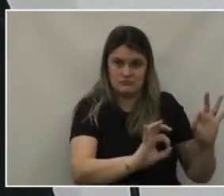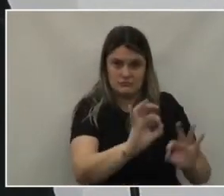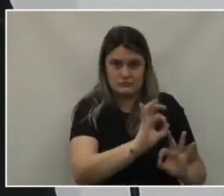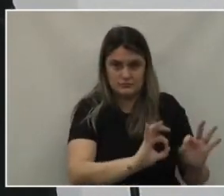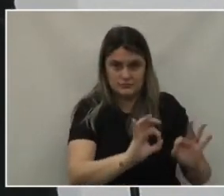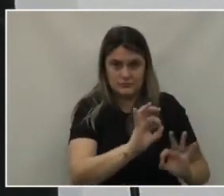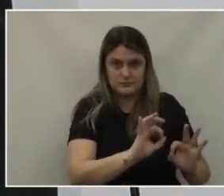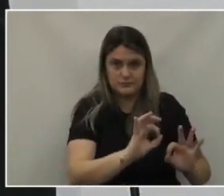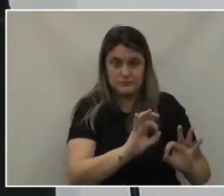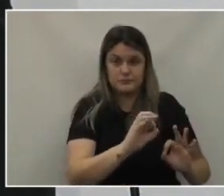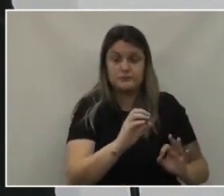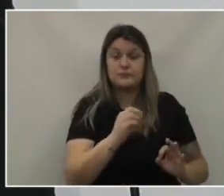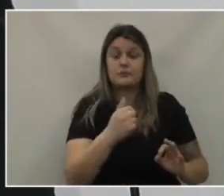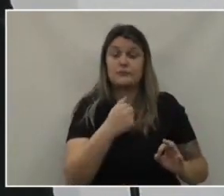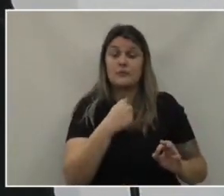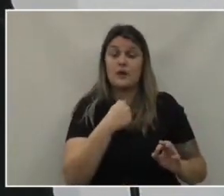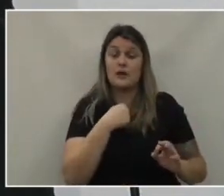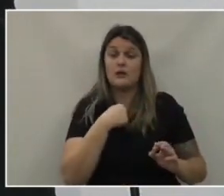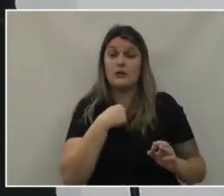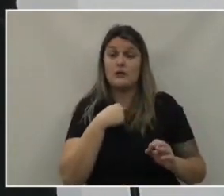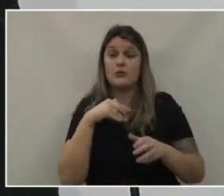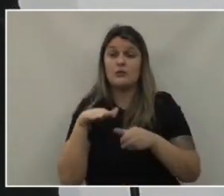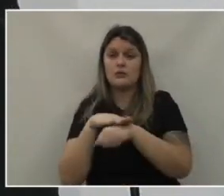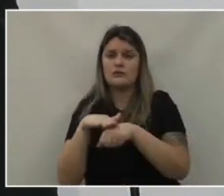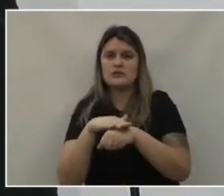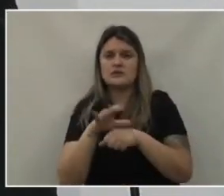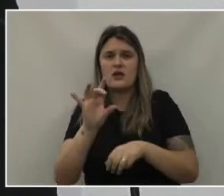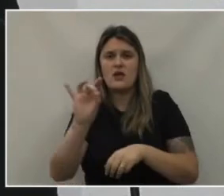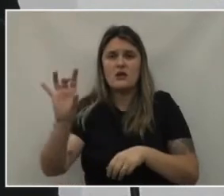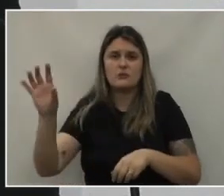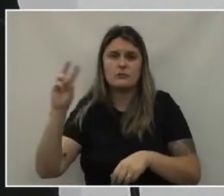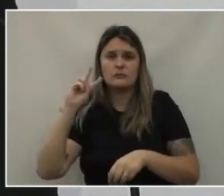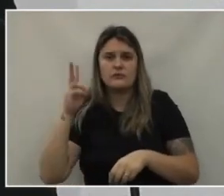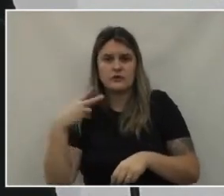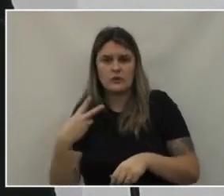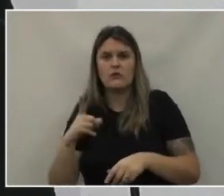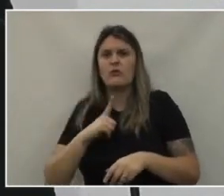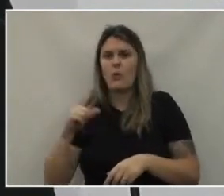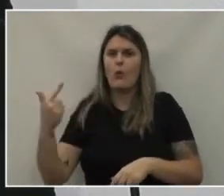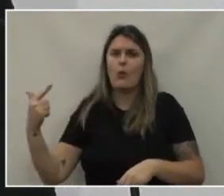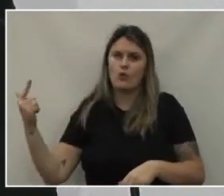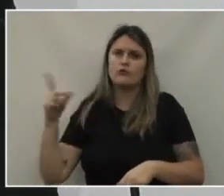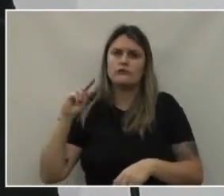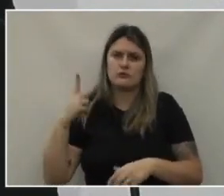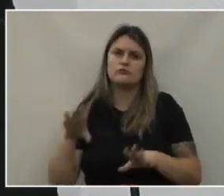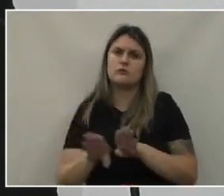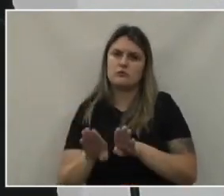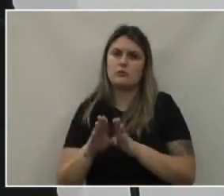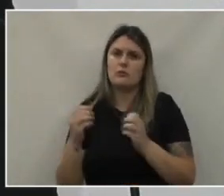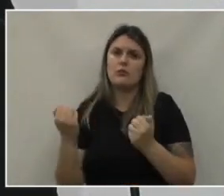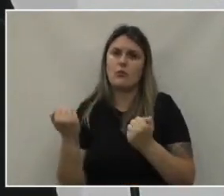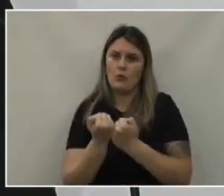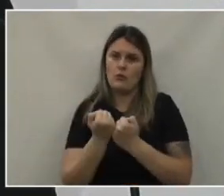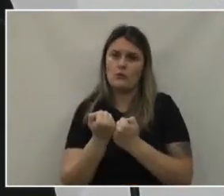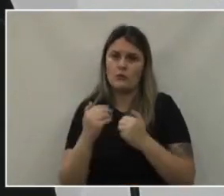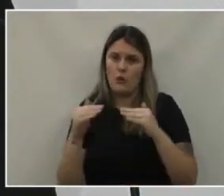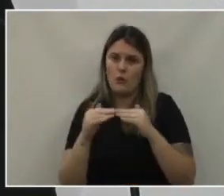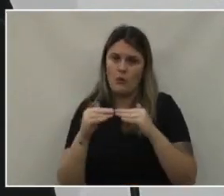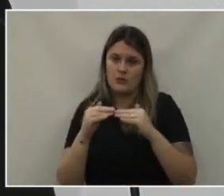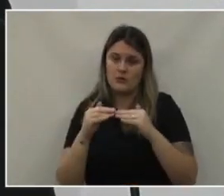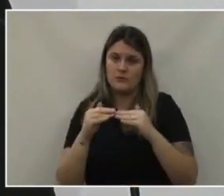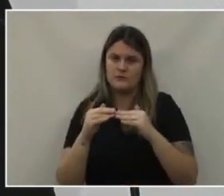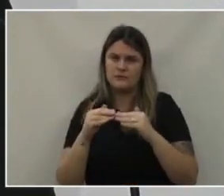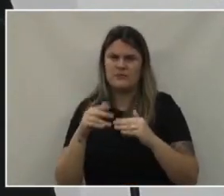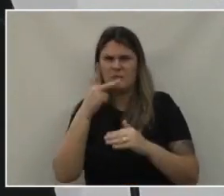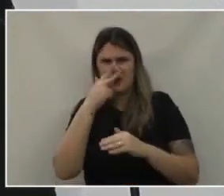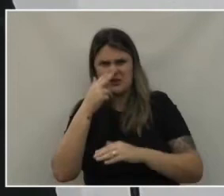reformas. Eu levei ao conhecimento de alguns vereadores esse meu pensamento, e tem outros vereadores que corroboram comigo também. Como ali não